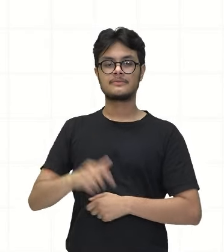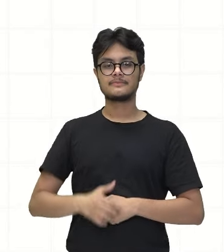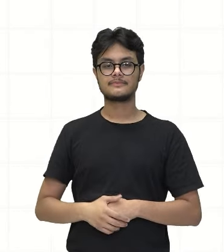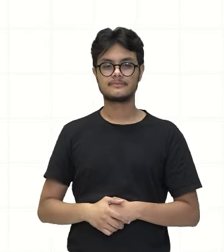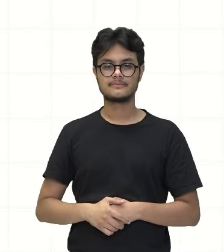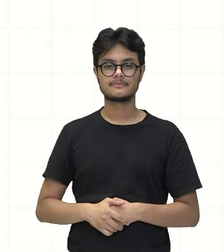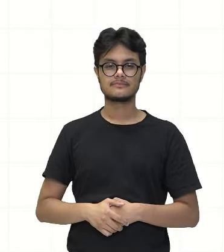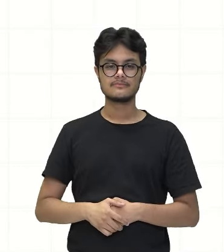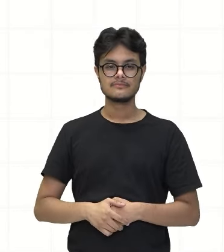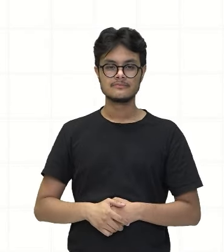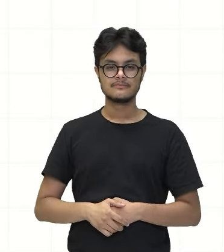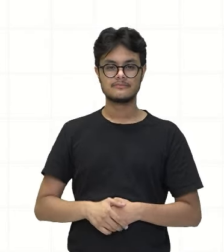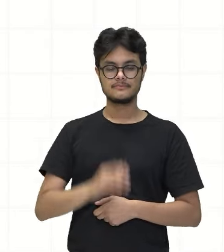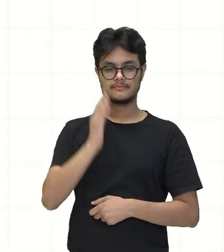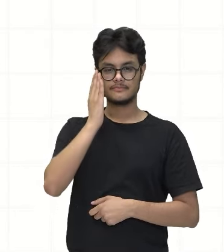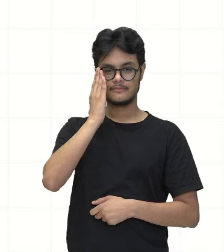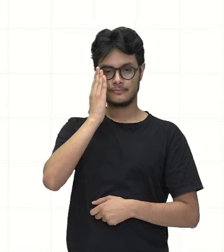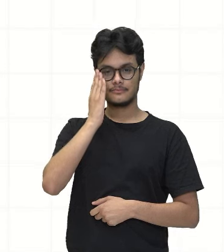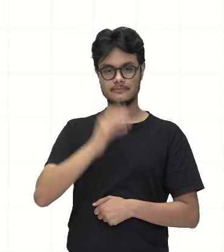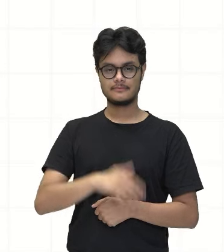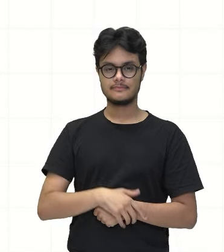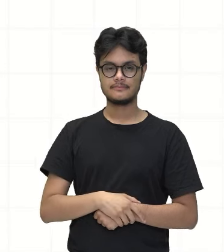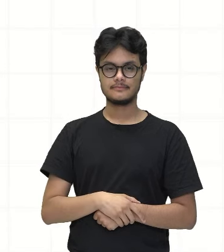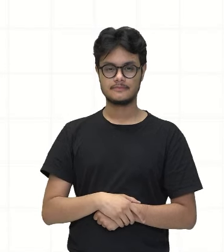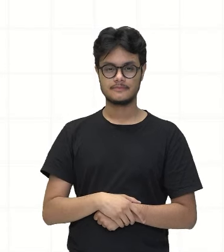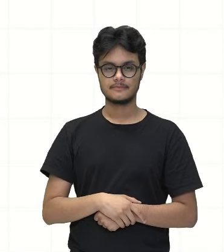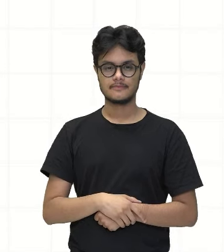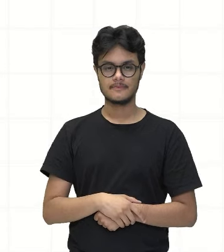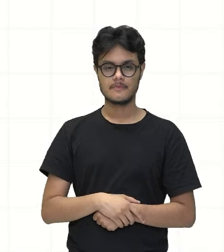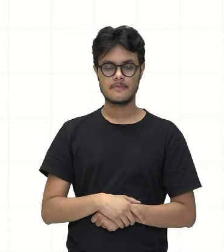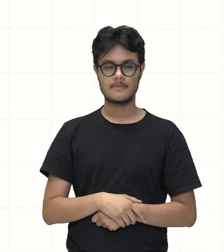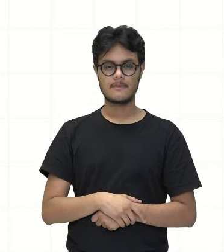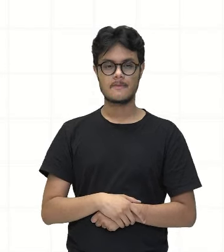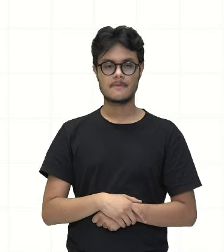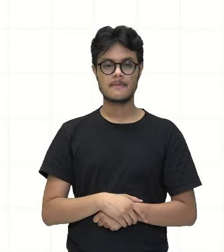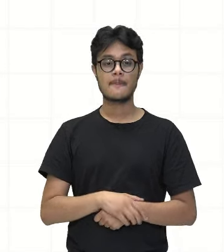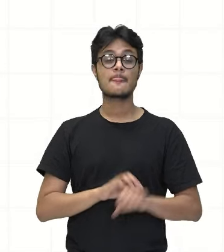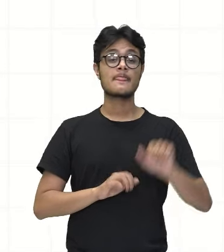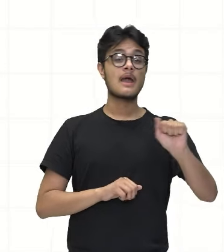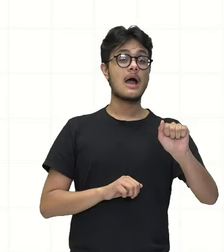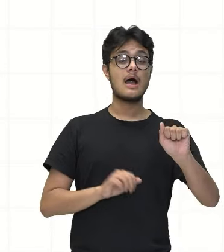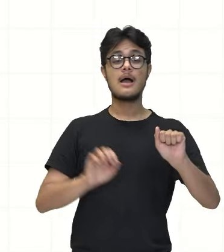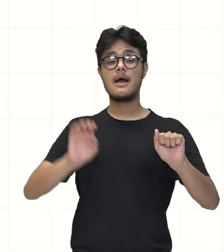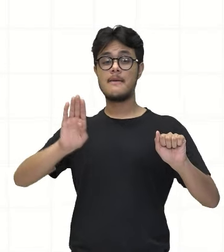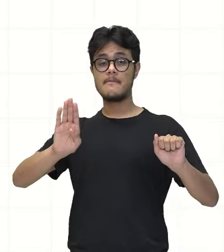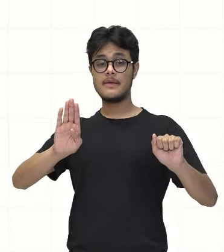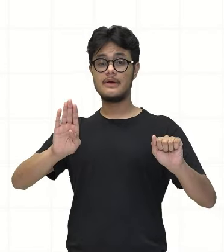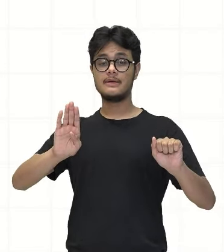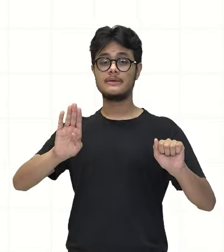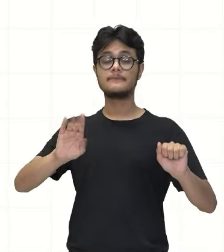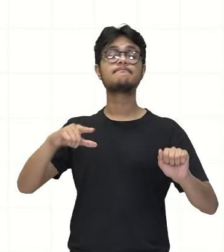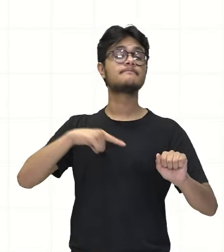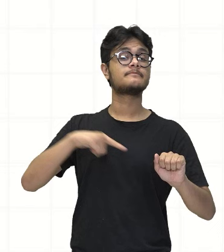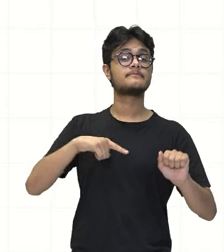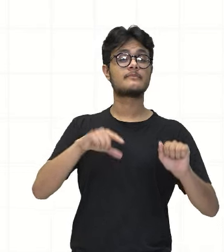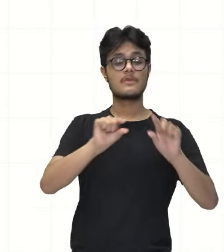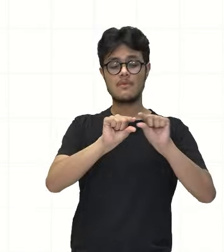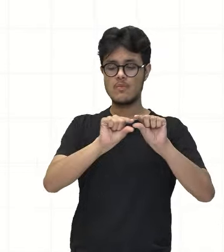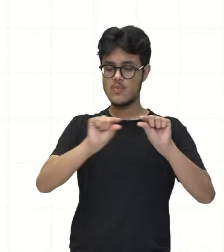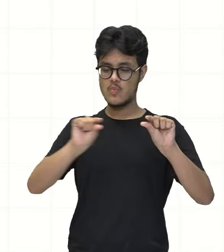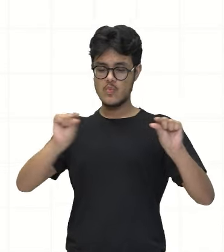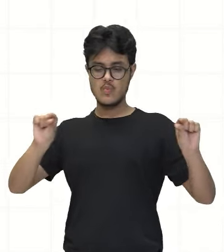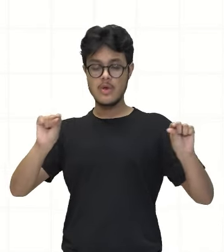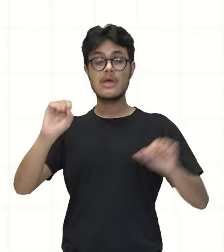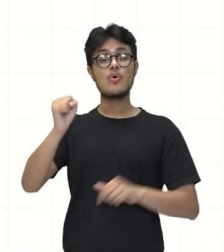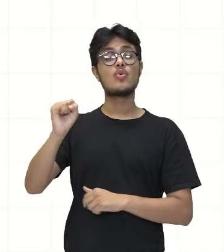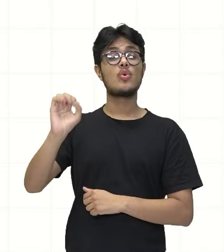em forma de triângulo retângulo, e ele tem as informações que de A até B, que é um cateto, né,